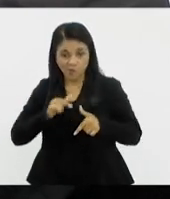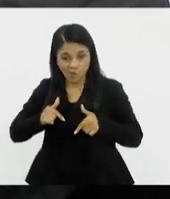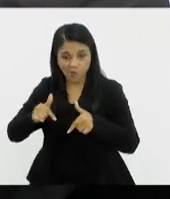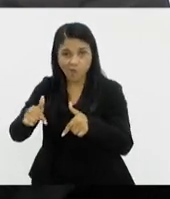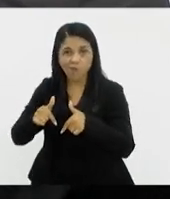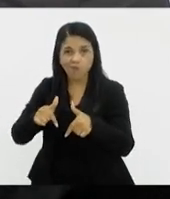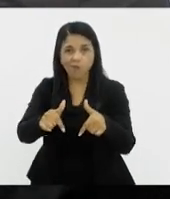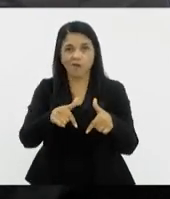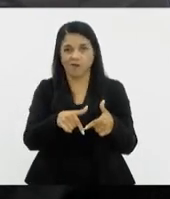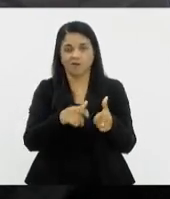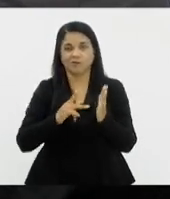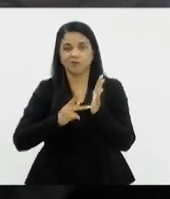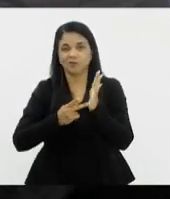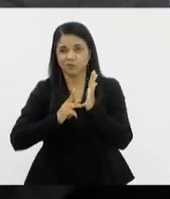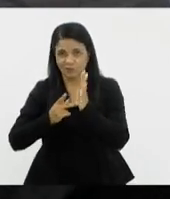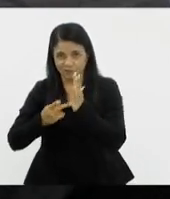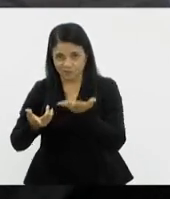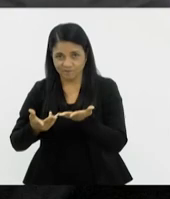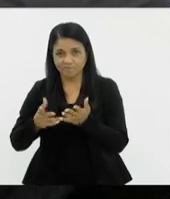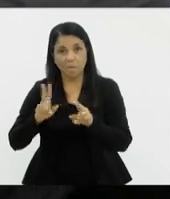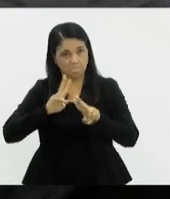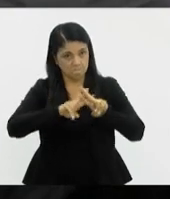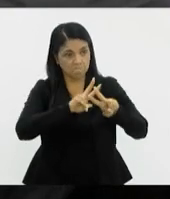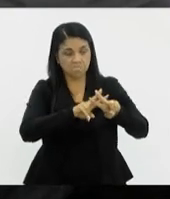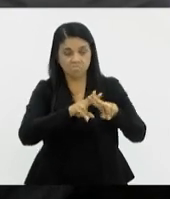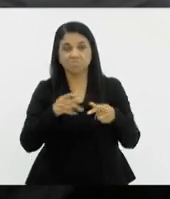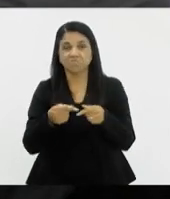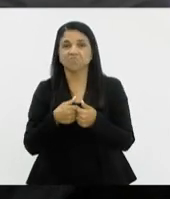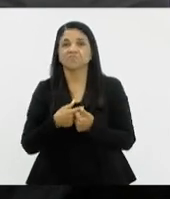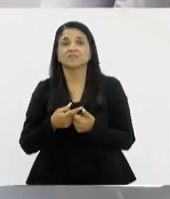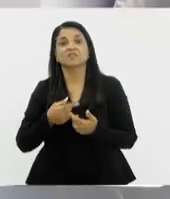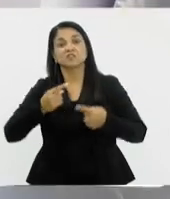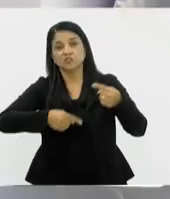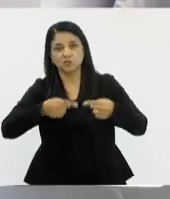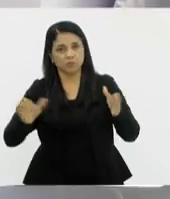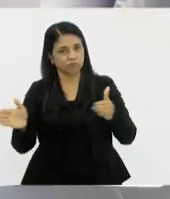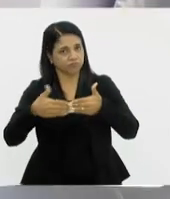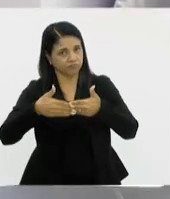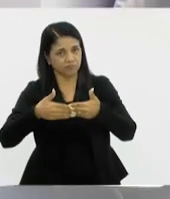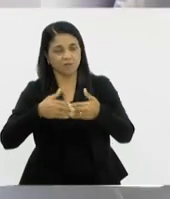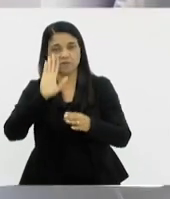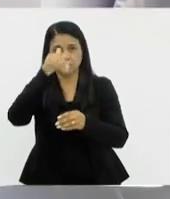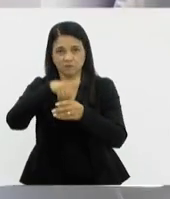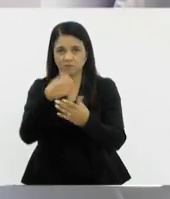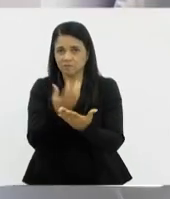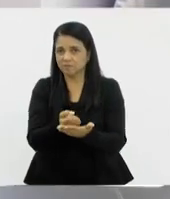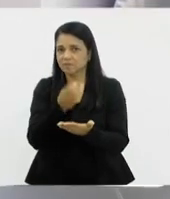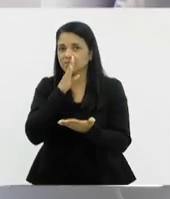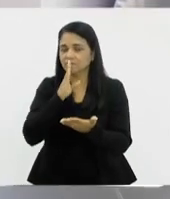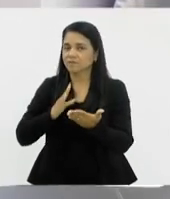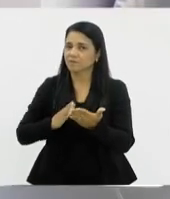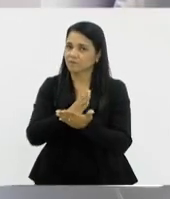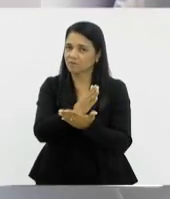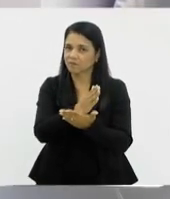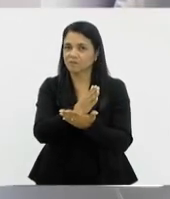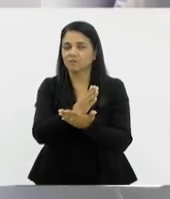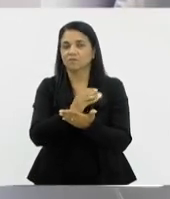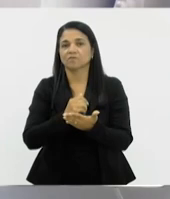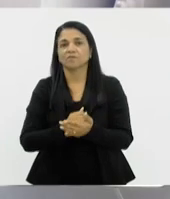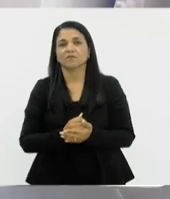Complicado. Foram alguns presos. Não havendo quem queira discutir, encerrada a discussão e em votação, os senhores que aprovam permaneçam como estão,